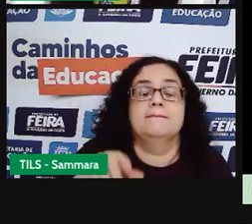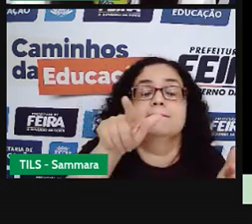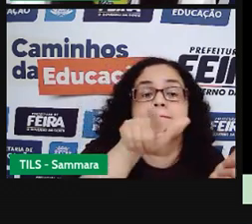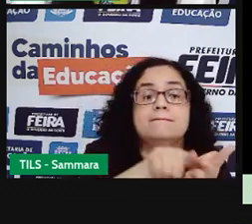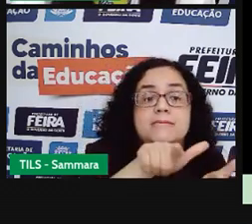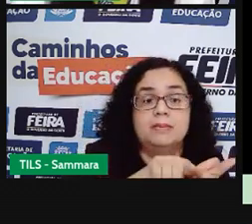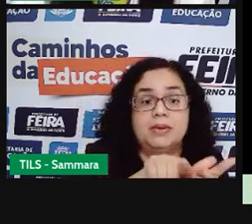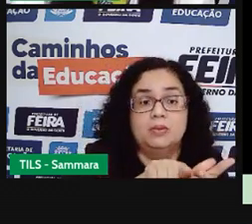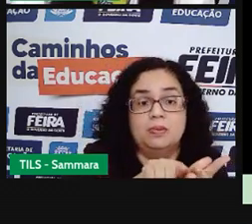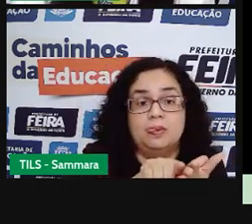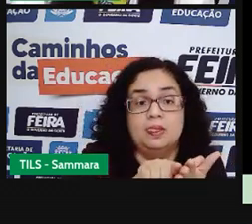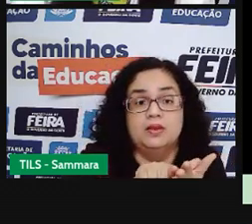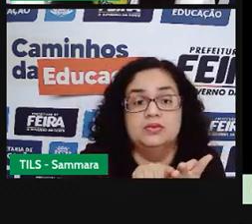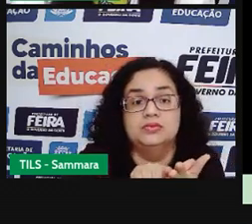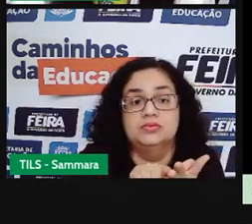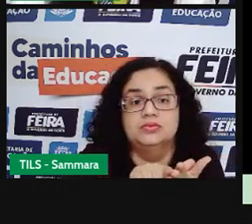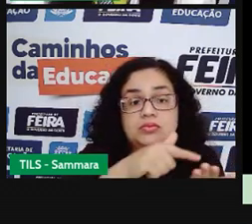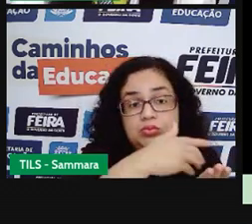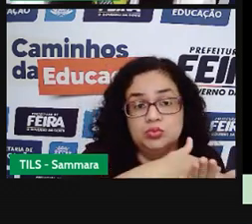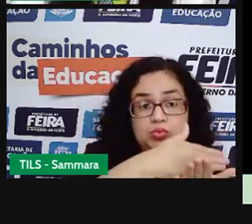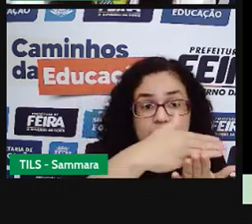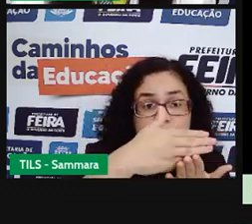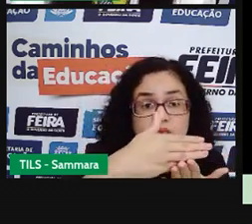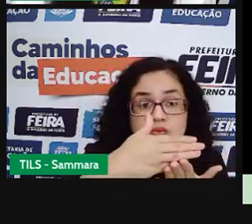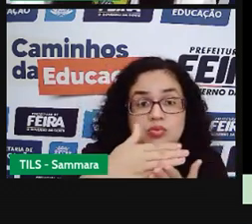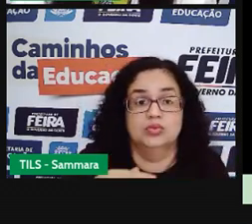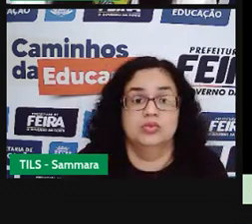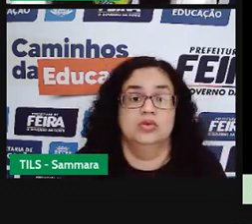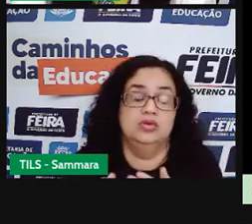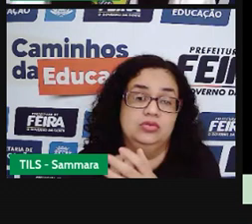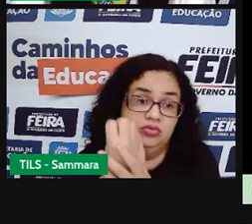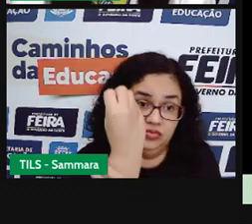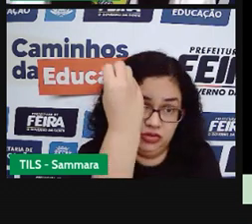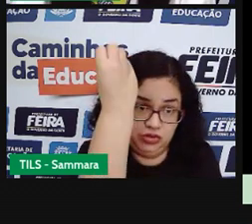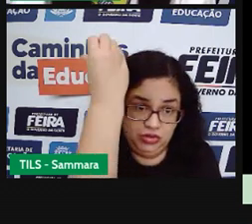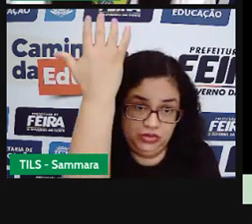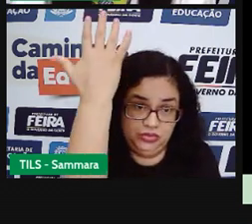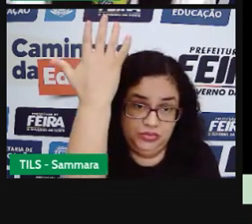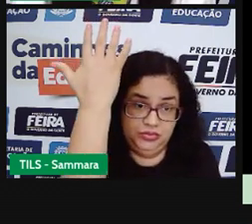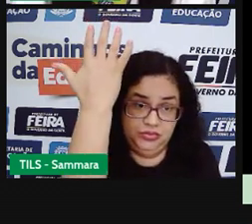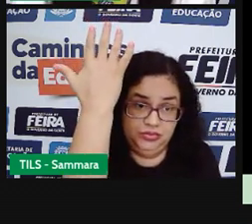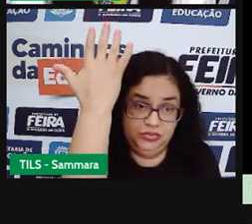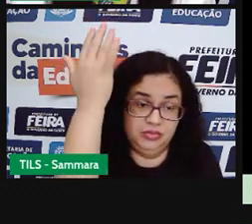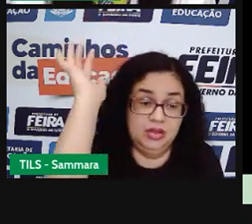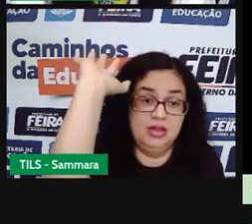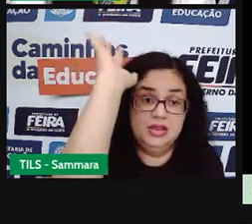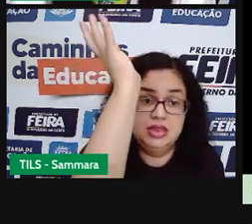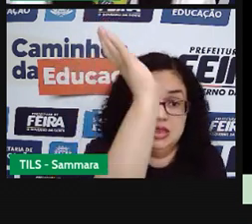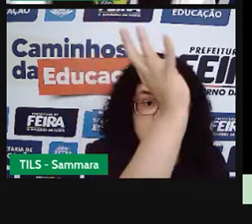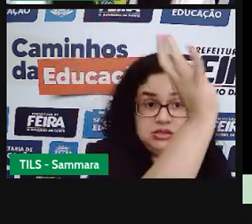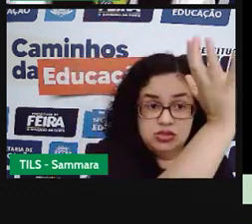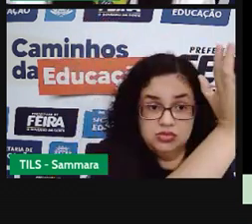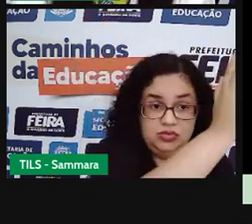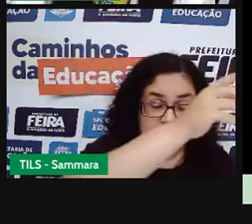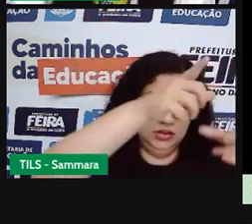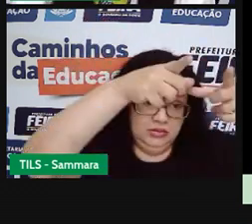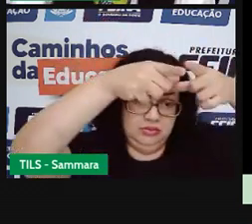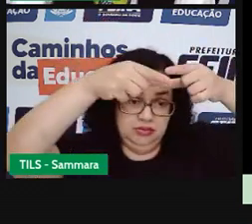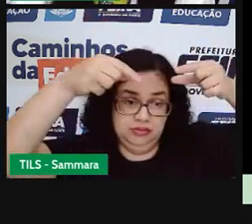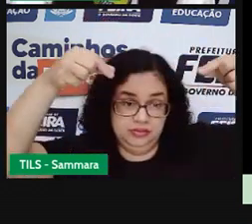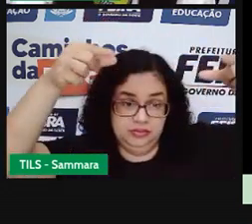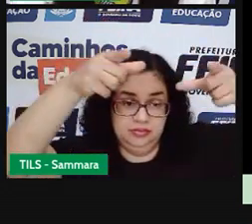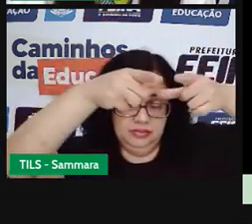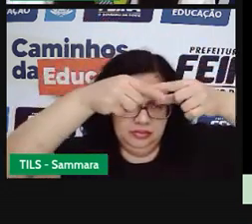o que o papel é de origem vejo é pau porque é feito a partir da substância tirada né